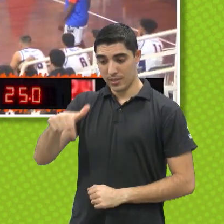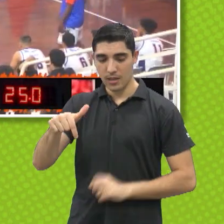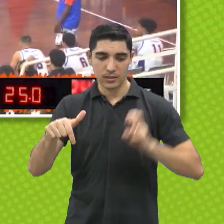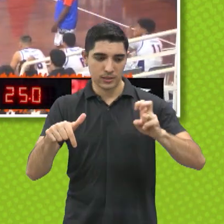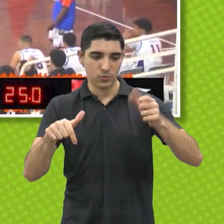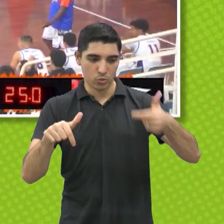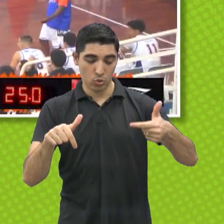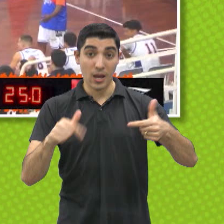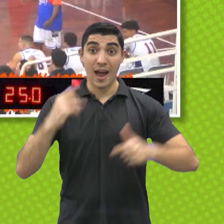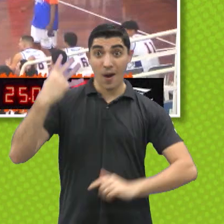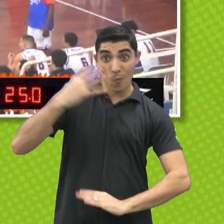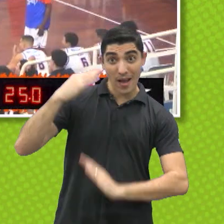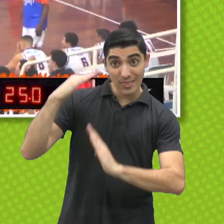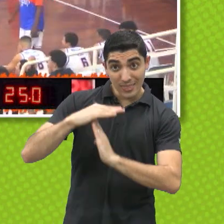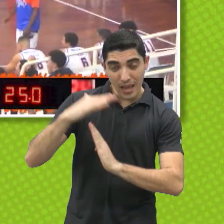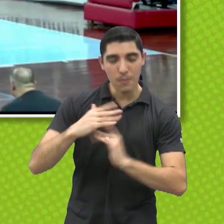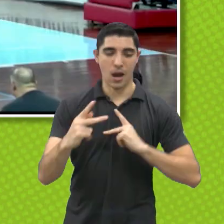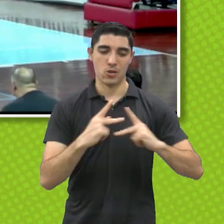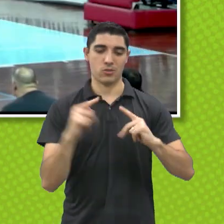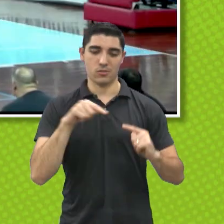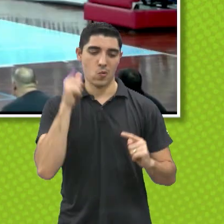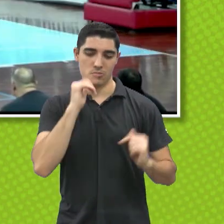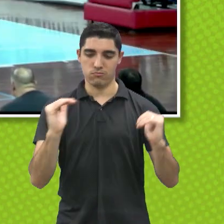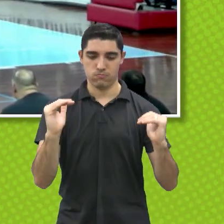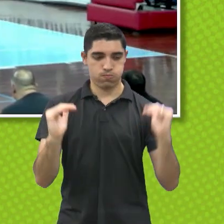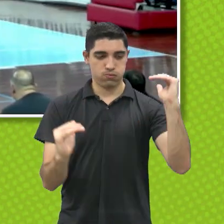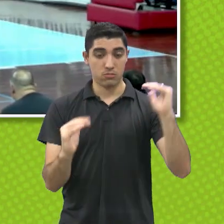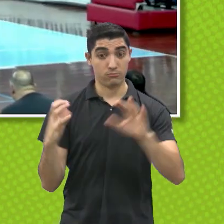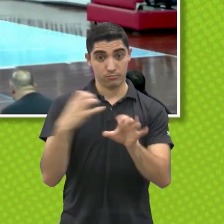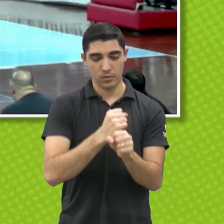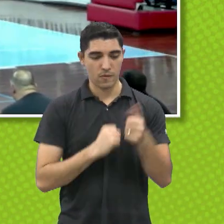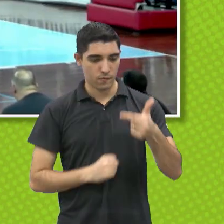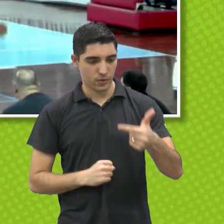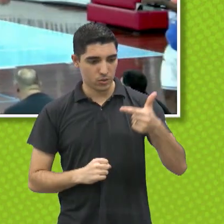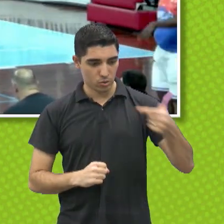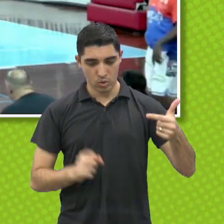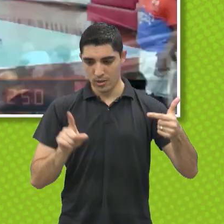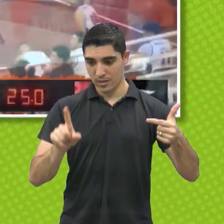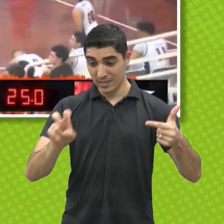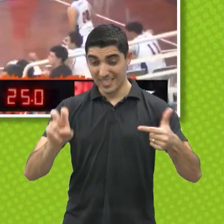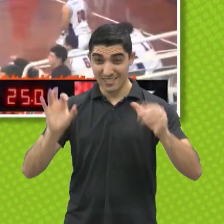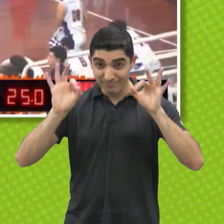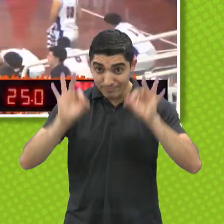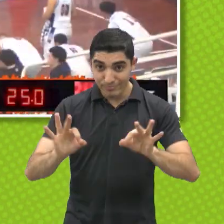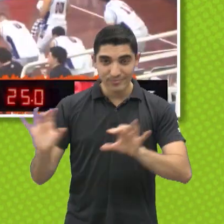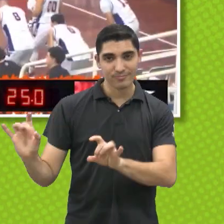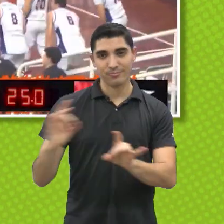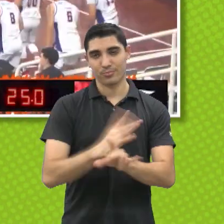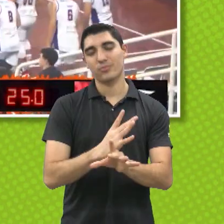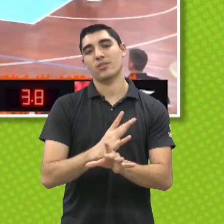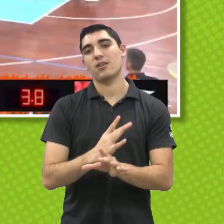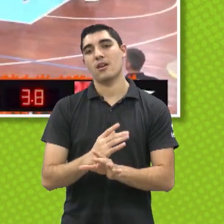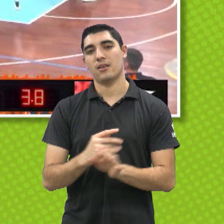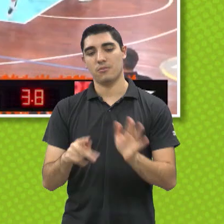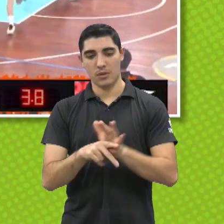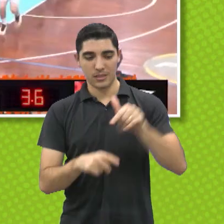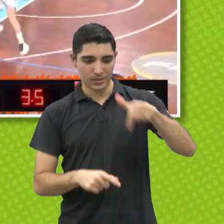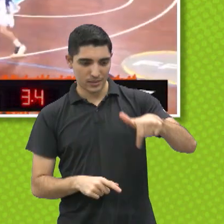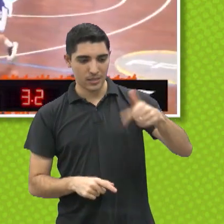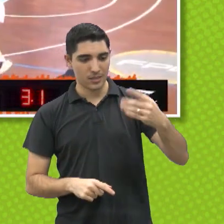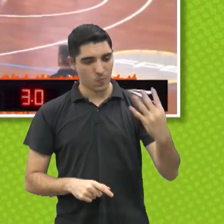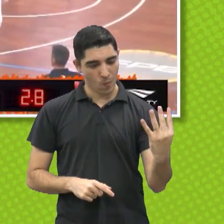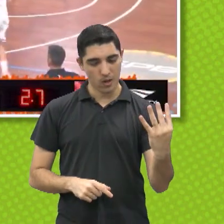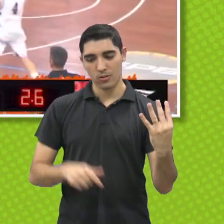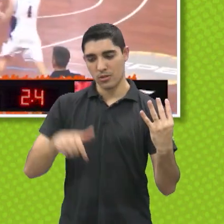que aí no último quarto, São José se recuperou, venceu por 22 a 15, placar final 74 São José, 72